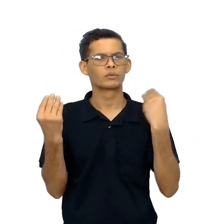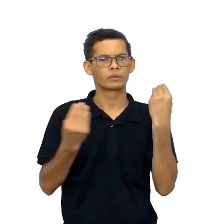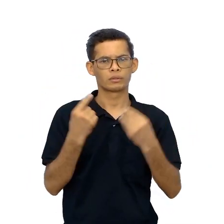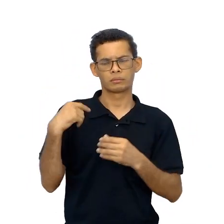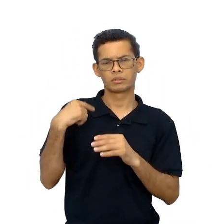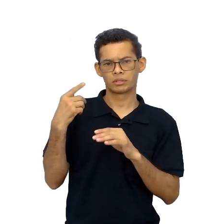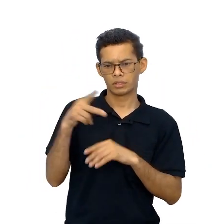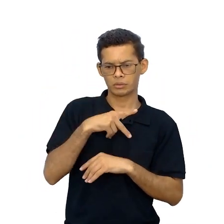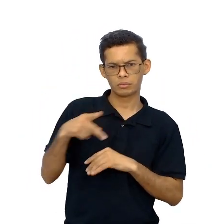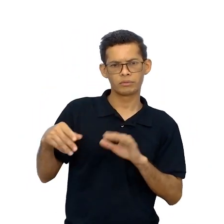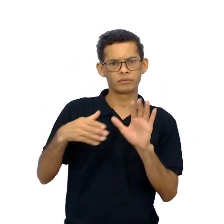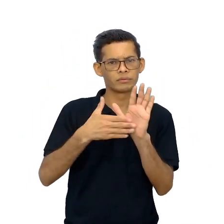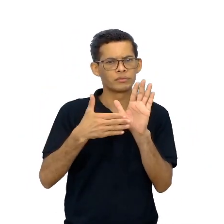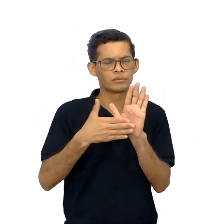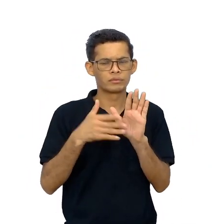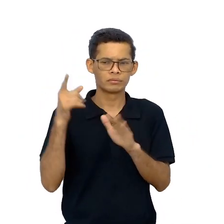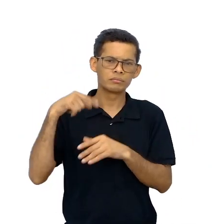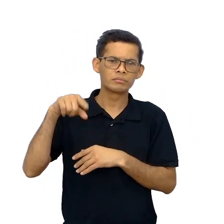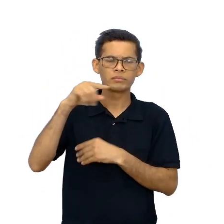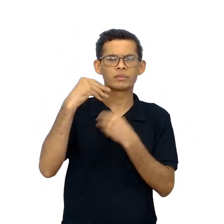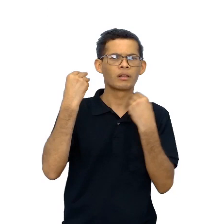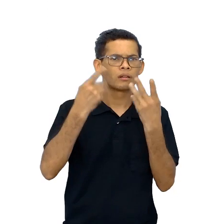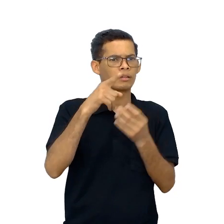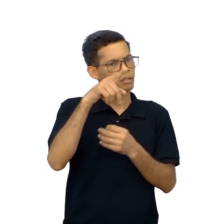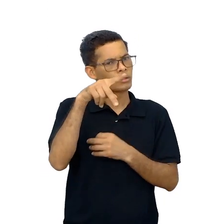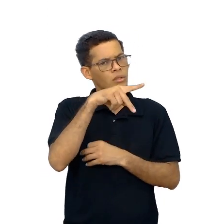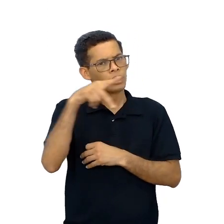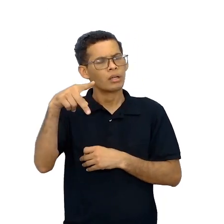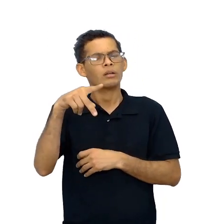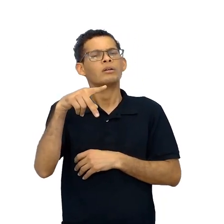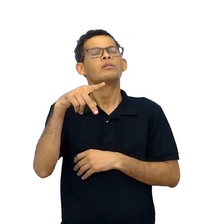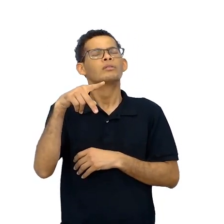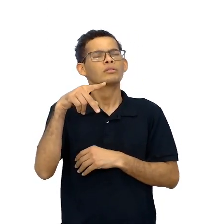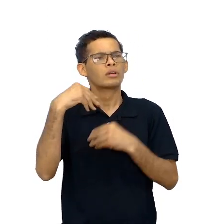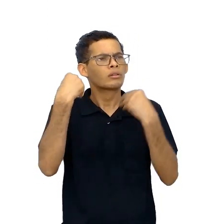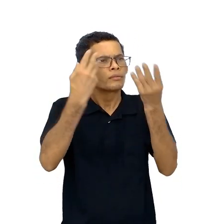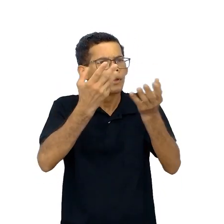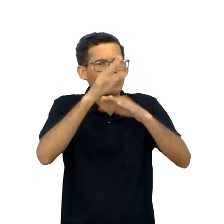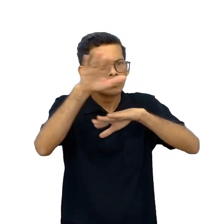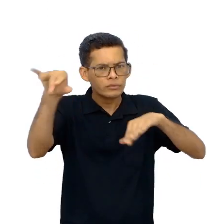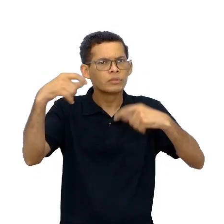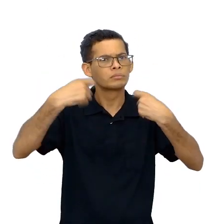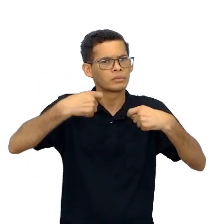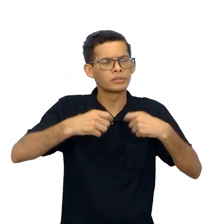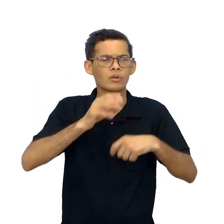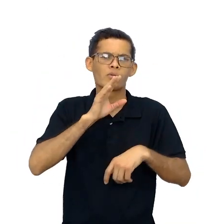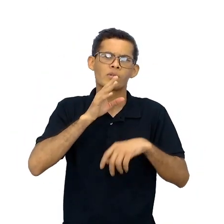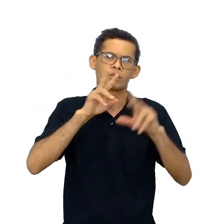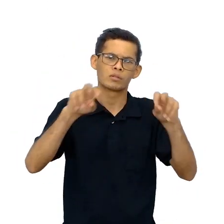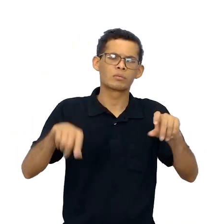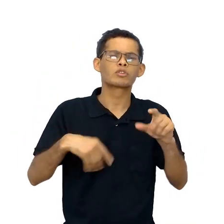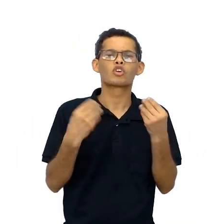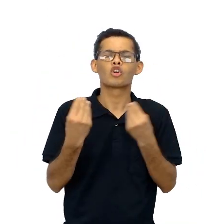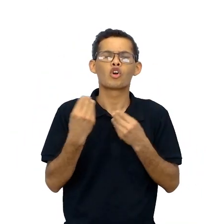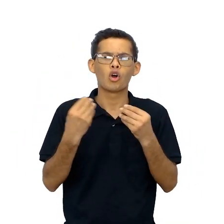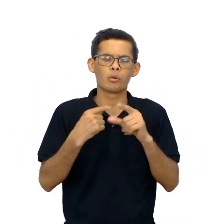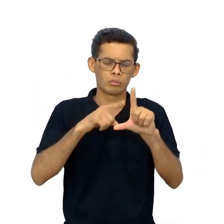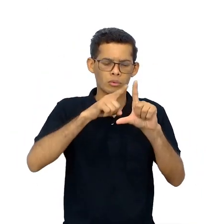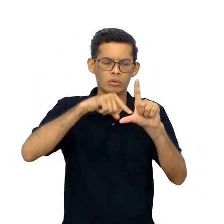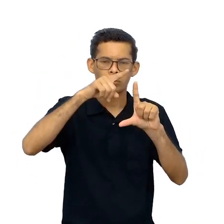né, professores, que os alunos conheçam todos os tipos de gráficos. Será que os alunos conhecem como é